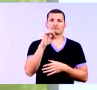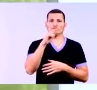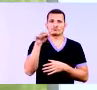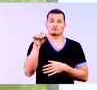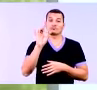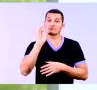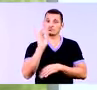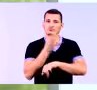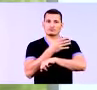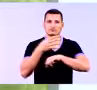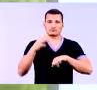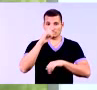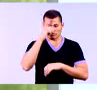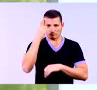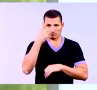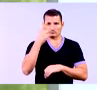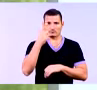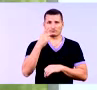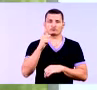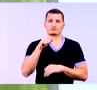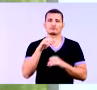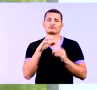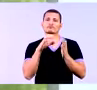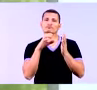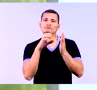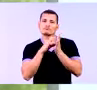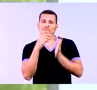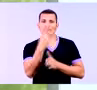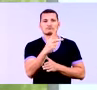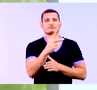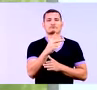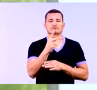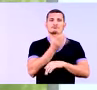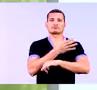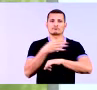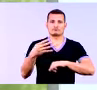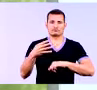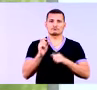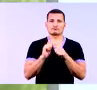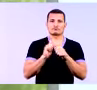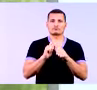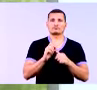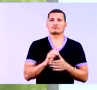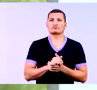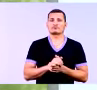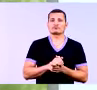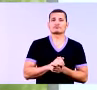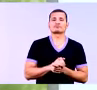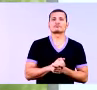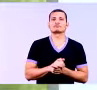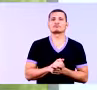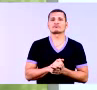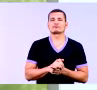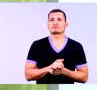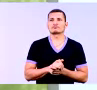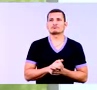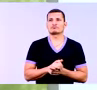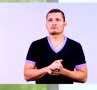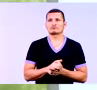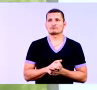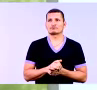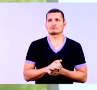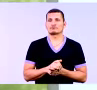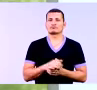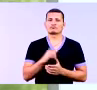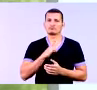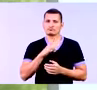Microsoft cria, que na realidade é até uma característica da Microsoft fazer. O Yahoo a mesma coisa. Então existem